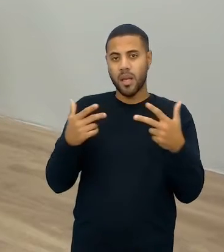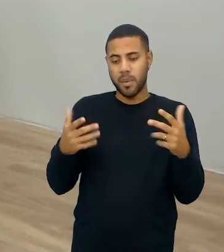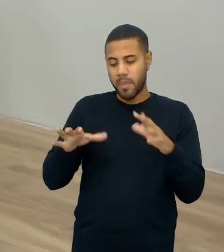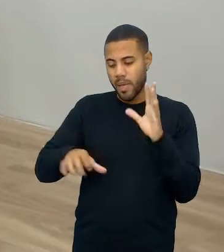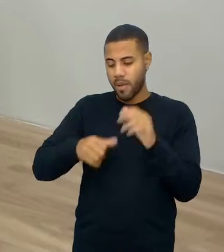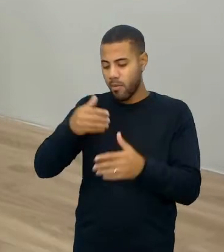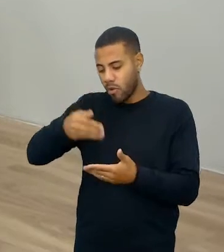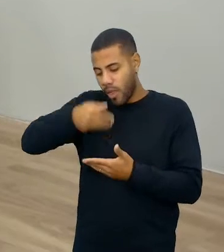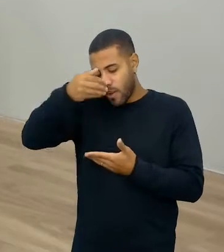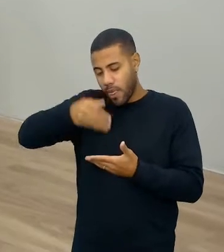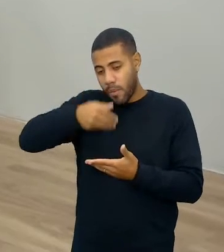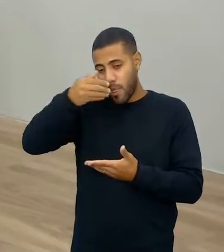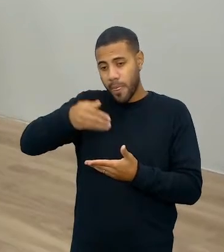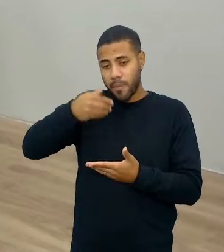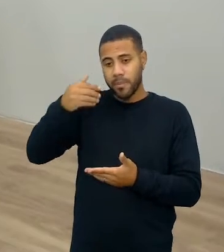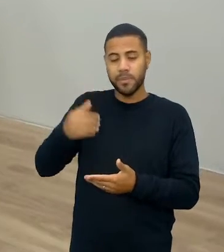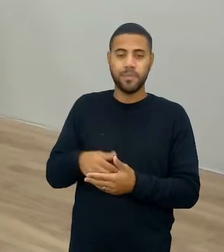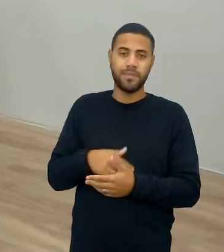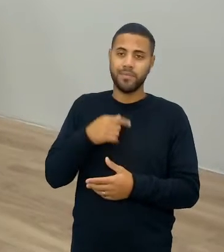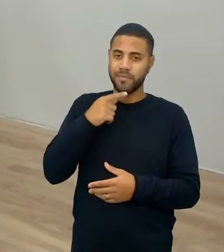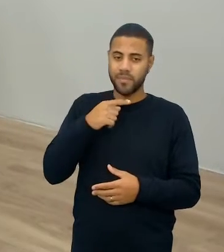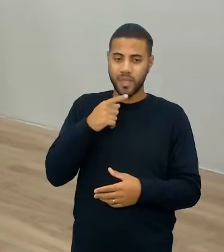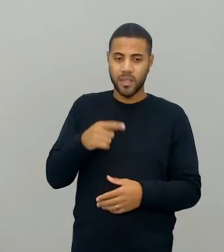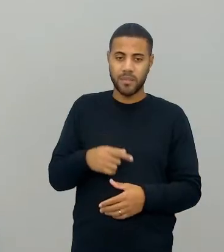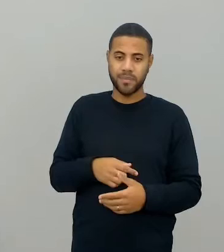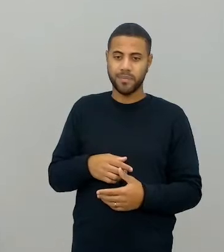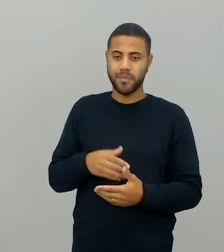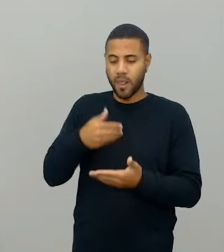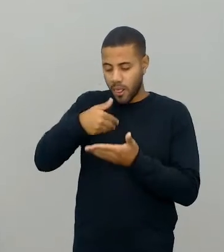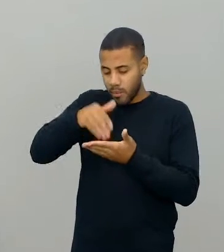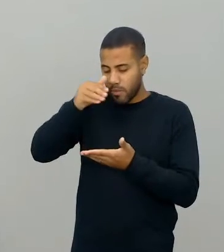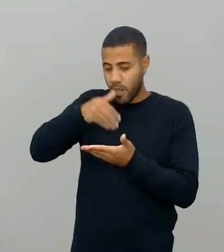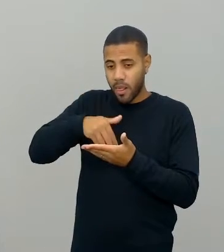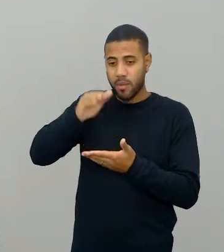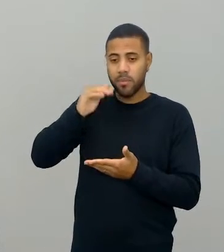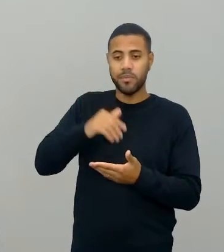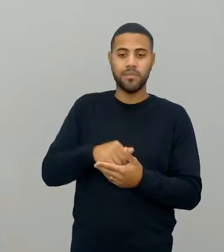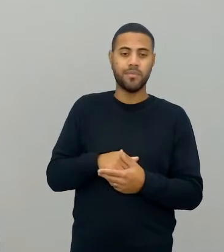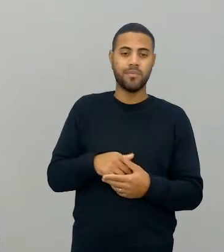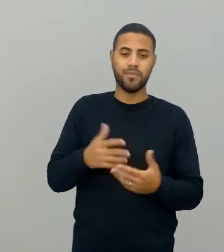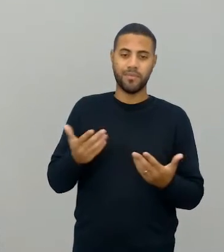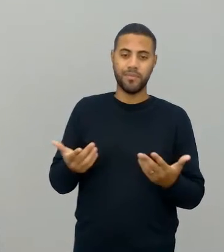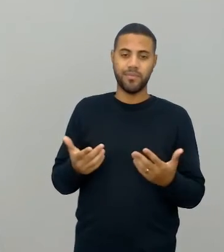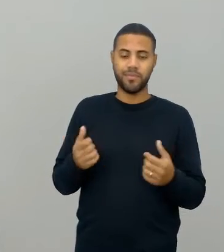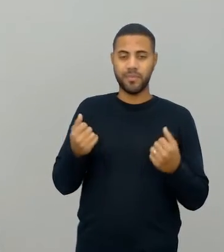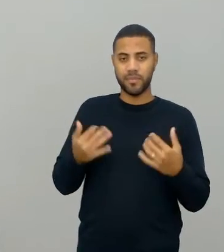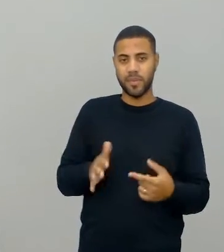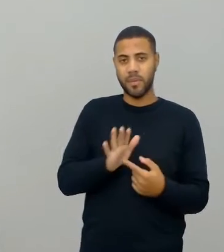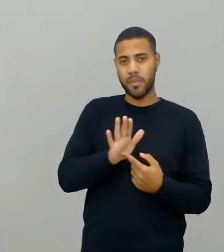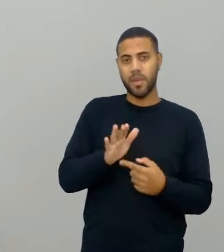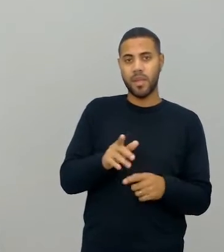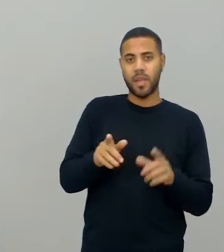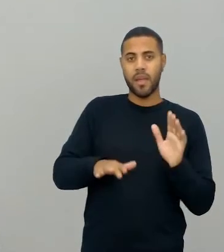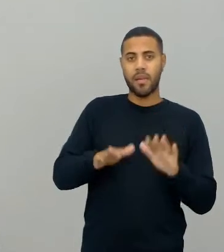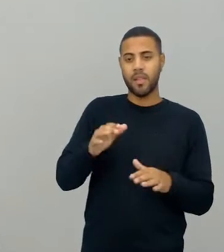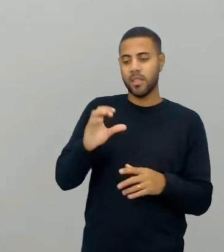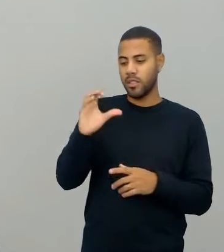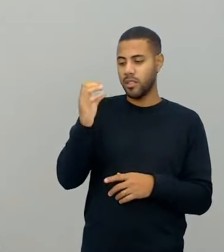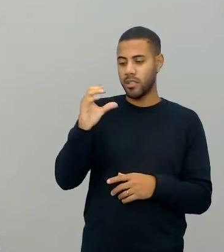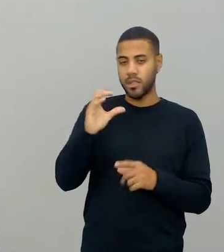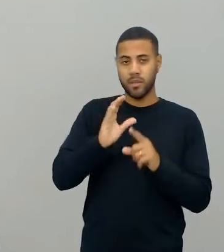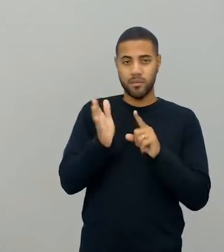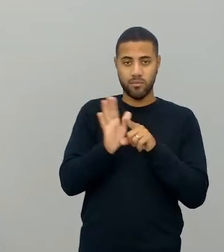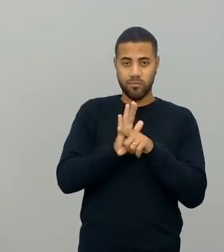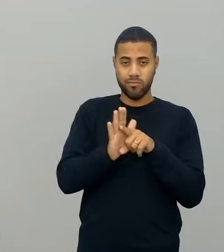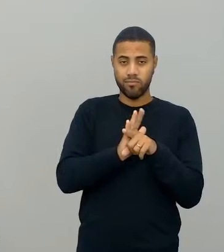professora? Exatamente. E já existe uma grande área, uma grande comoção entre os cientistas